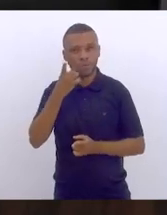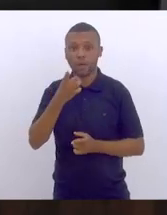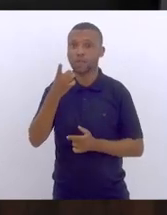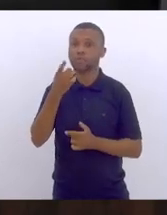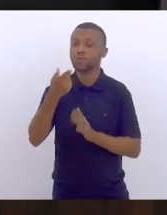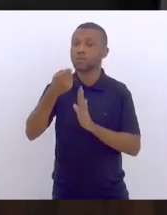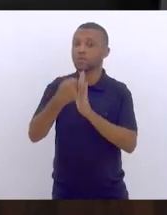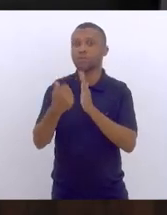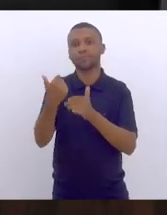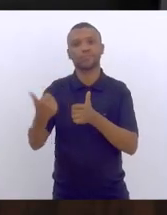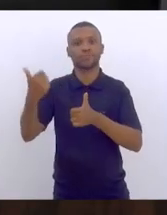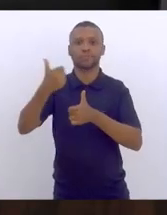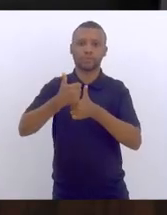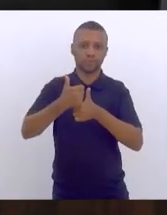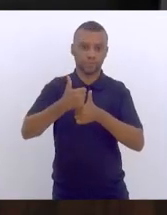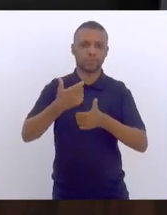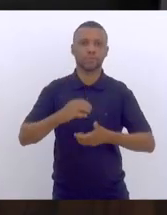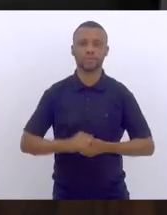substitutivo.